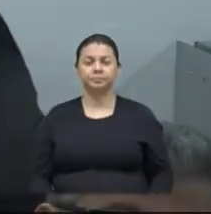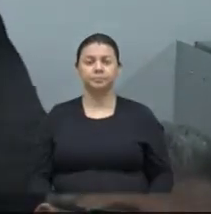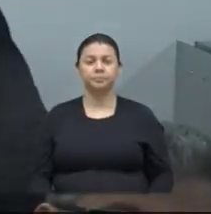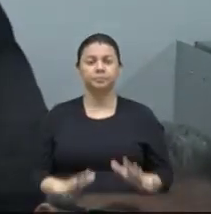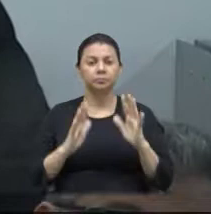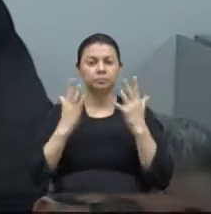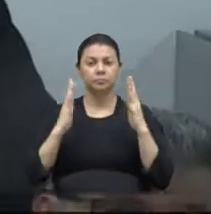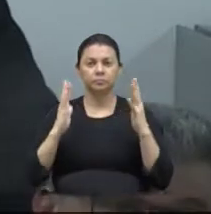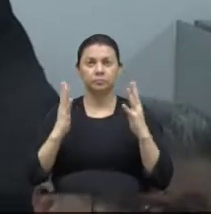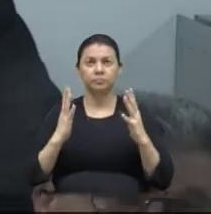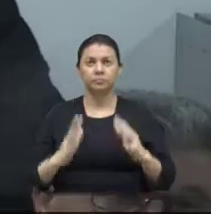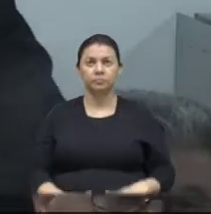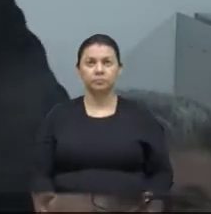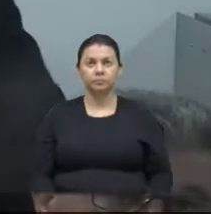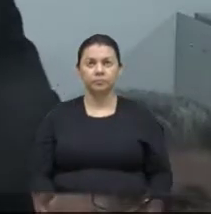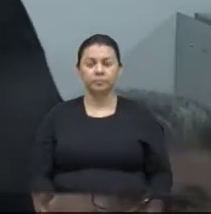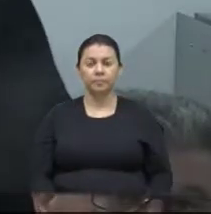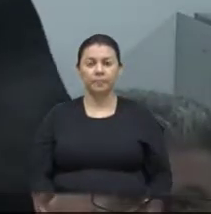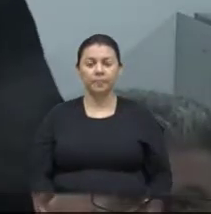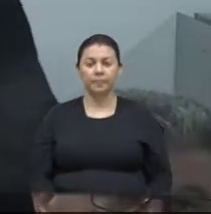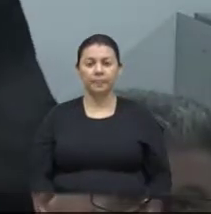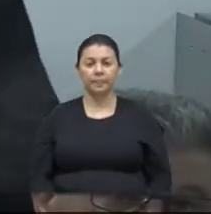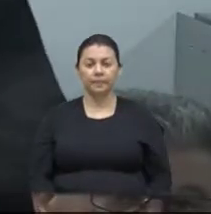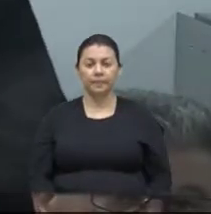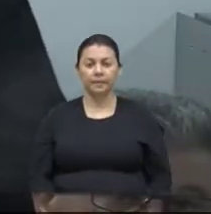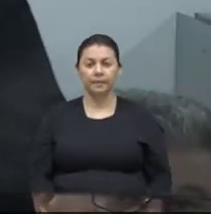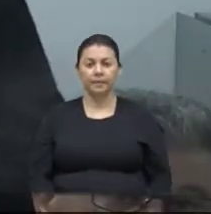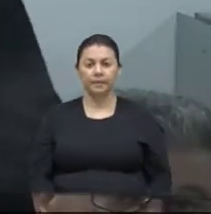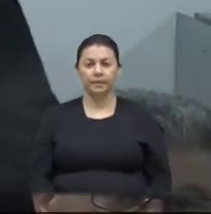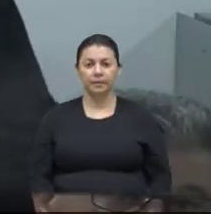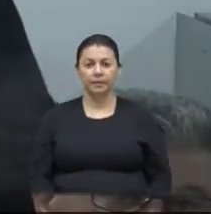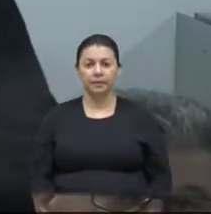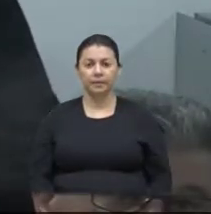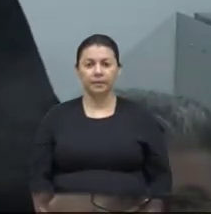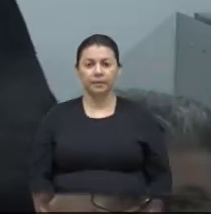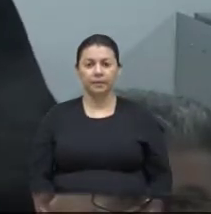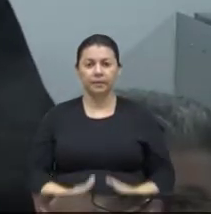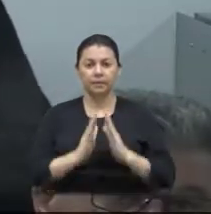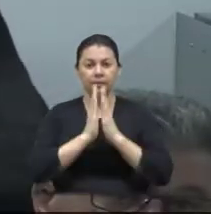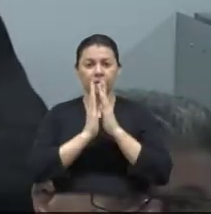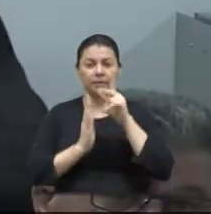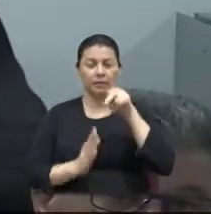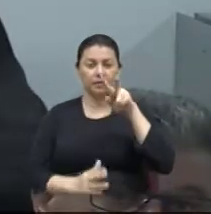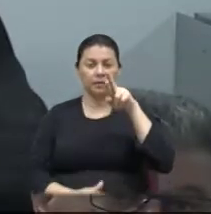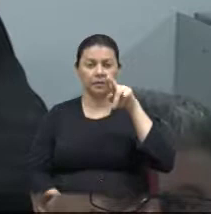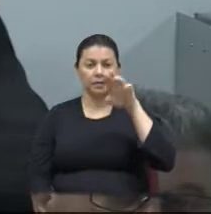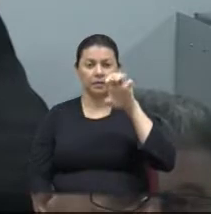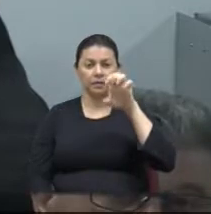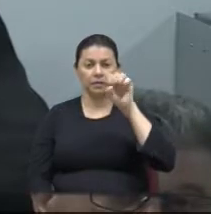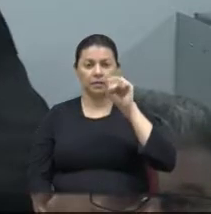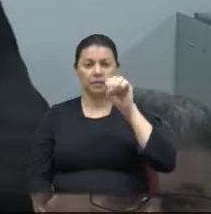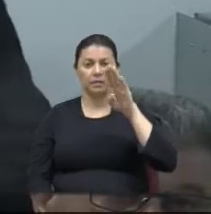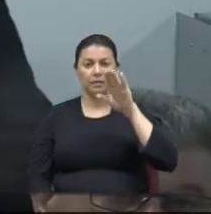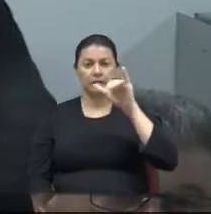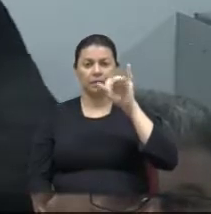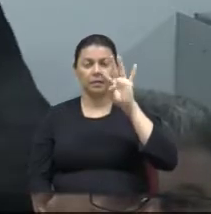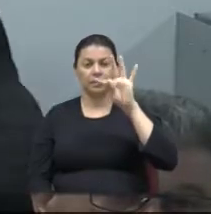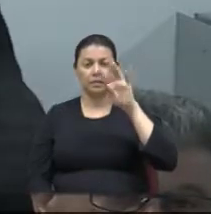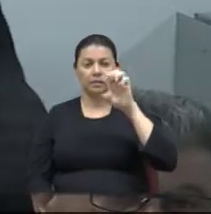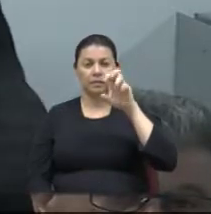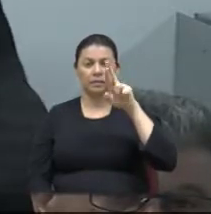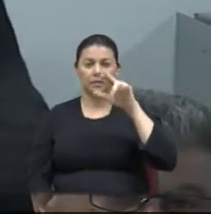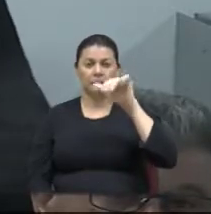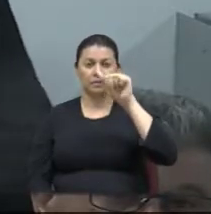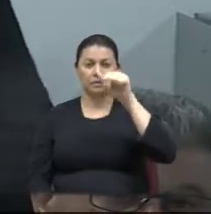a igreja presbiteriana desde a infância têm uma participação especial na minha vida já contei para o